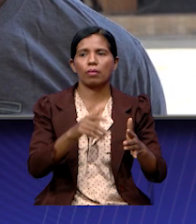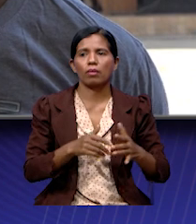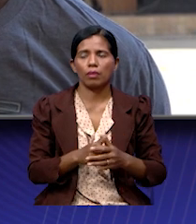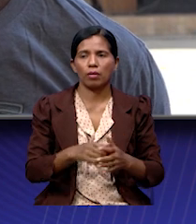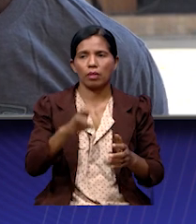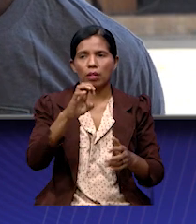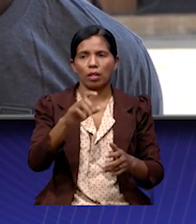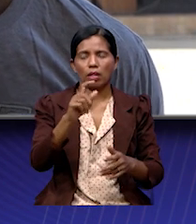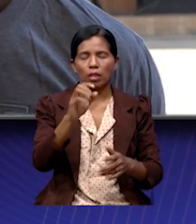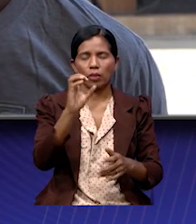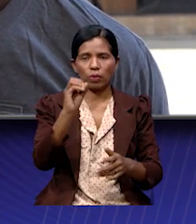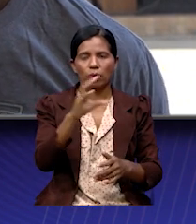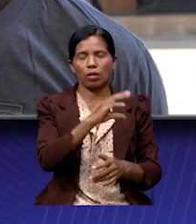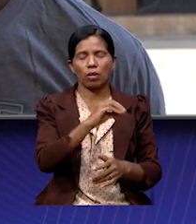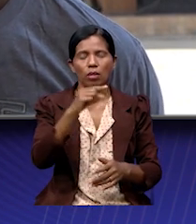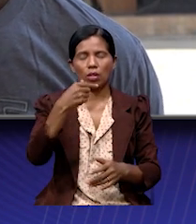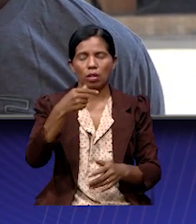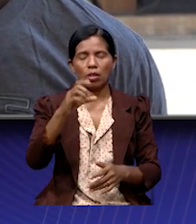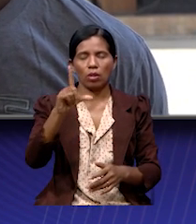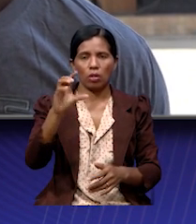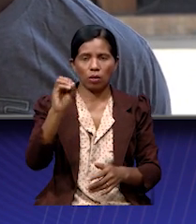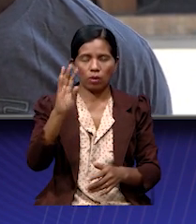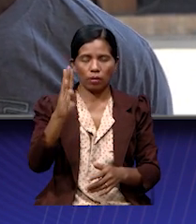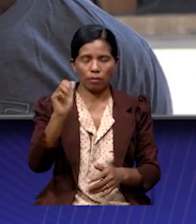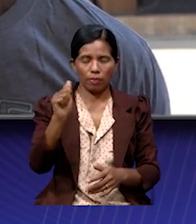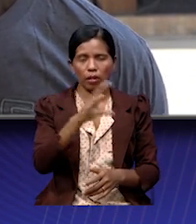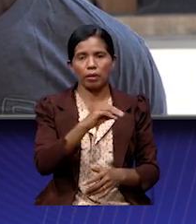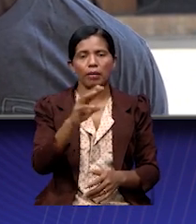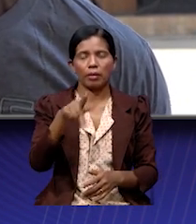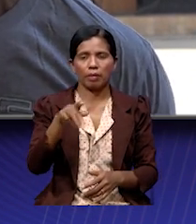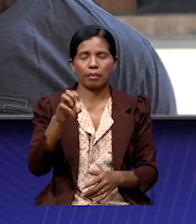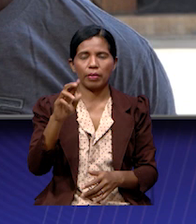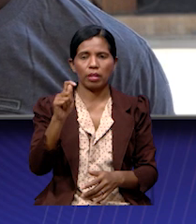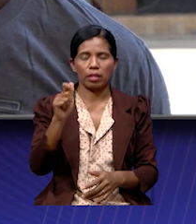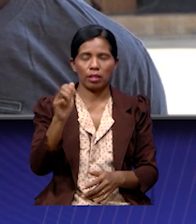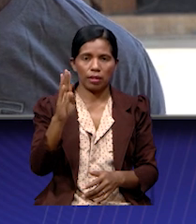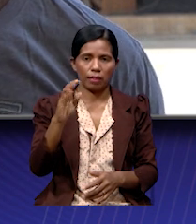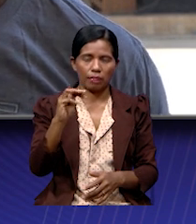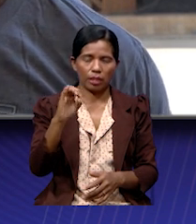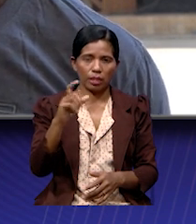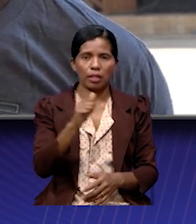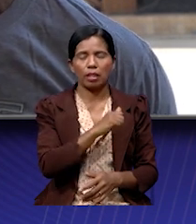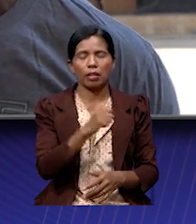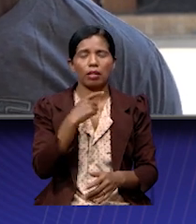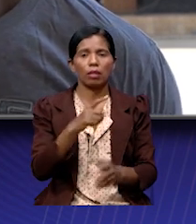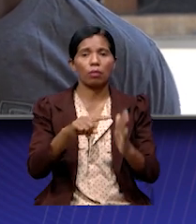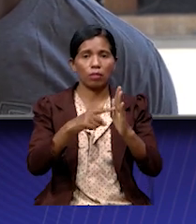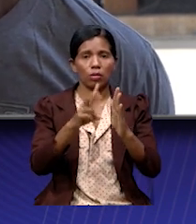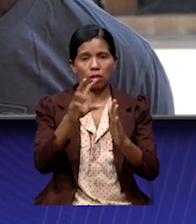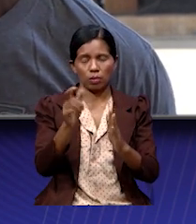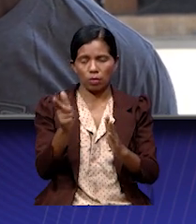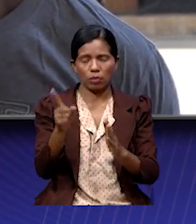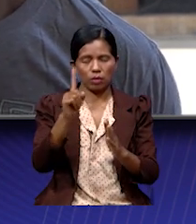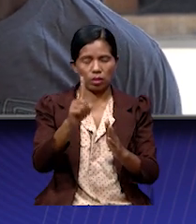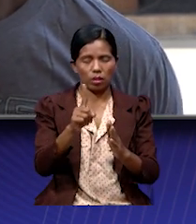global ho pertamin. Debe, começa russi 2020, to agora ne, sae lo se, a